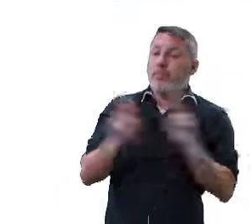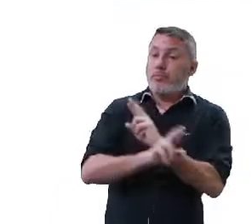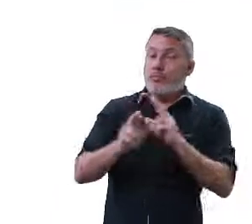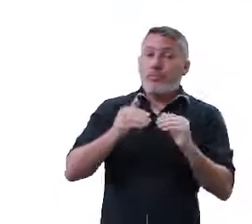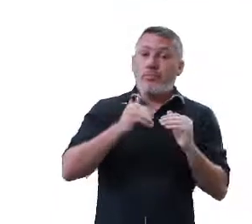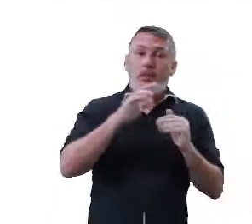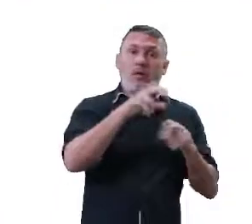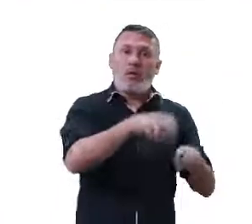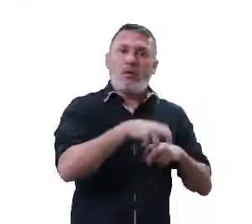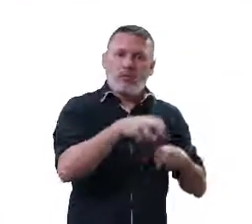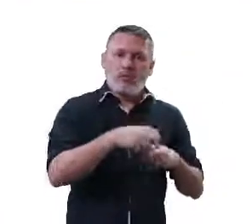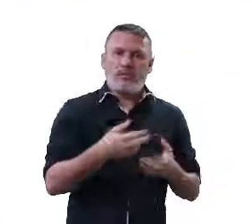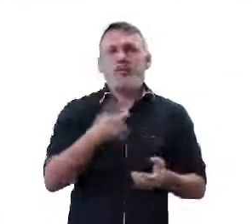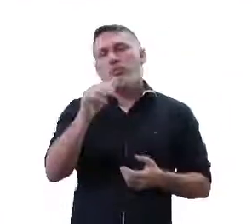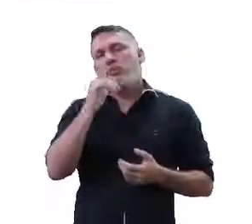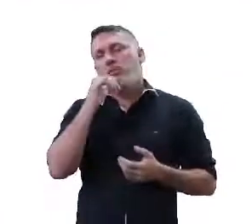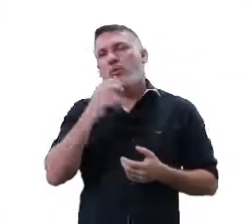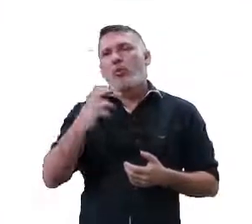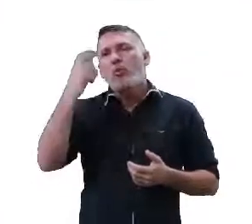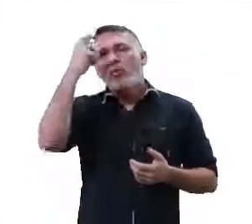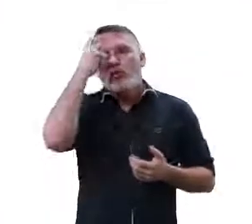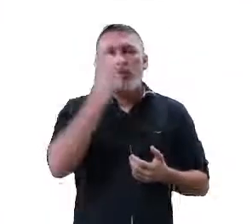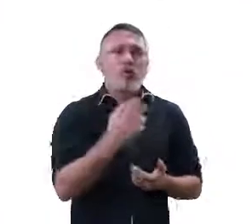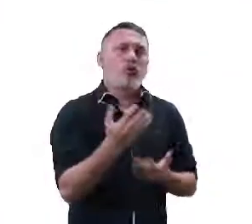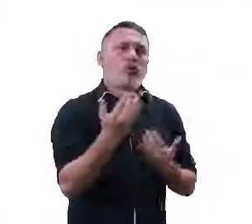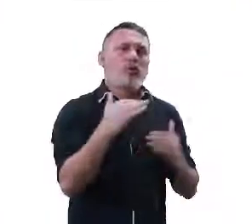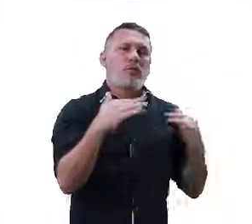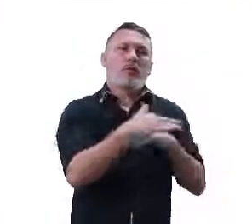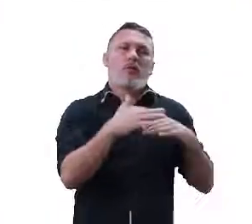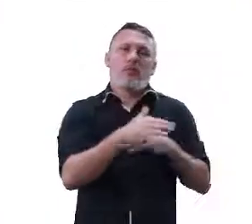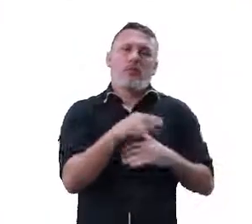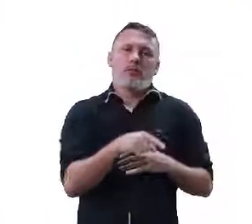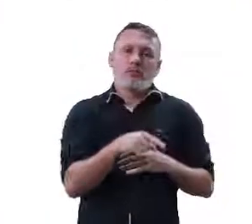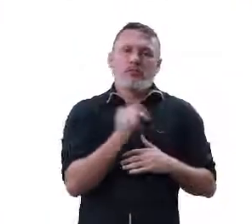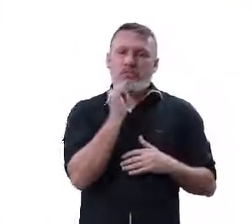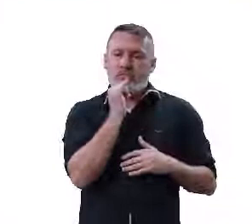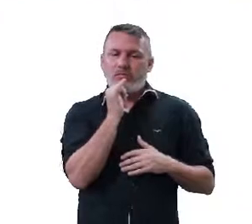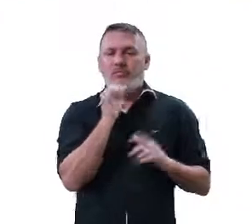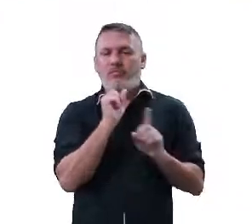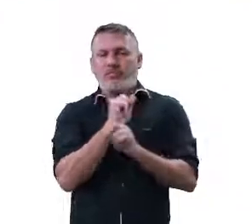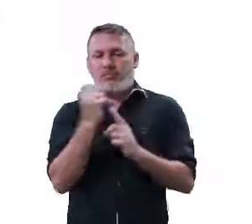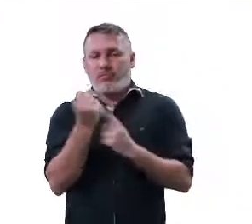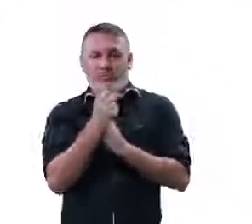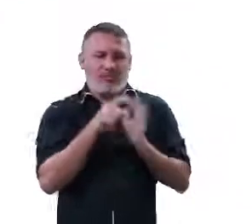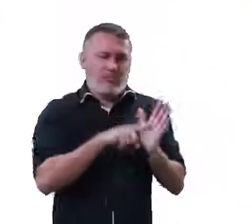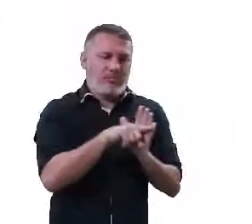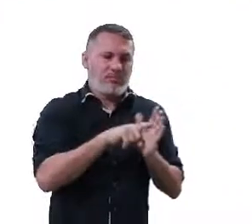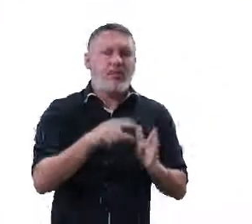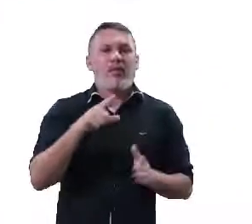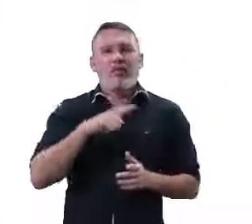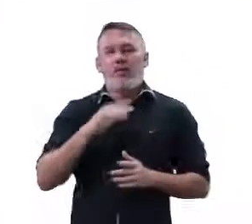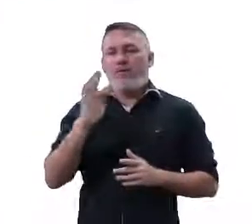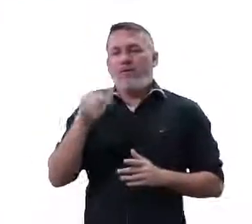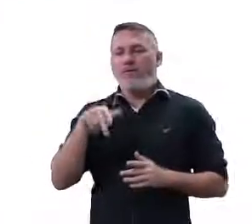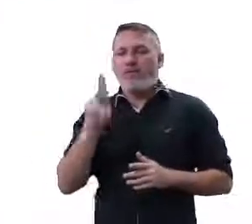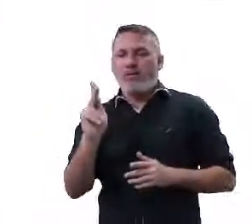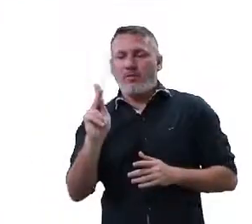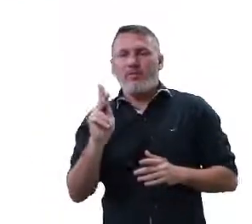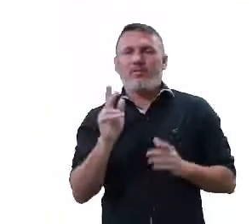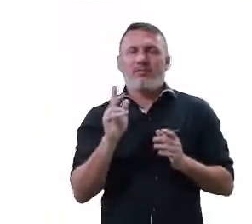sociedades urbanas. Então, por exemplo, a cultura do jovem urbano. Aí você pega um exemplo, o funk,